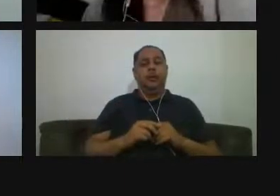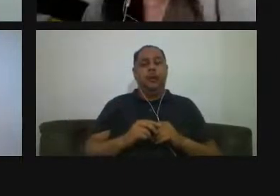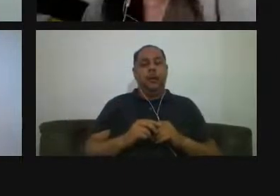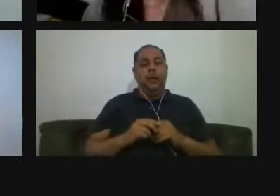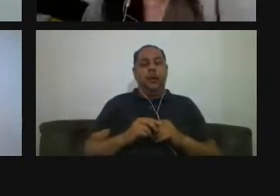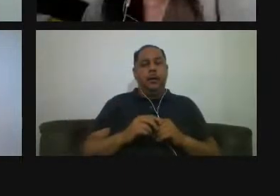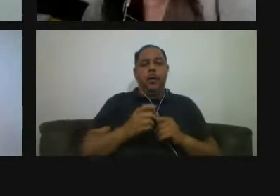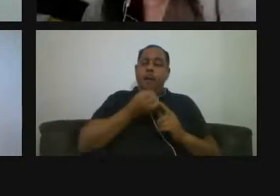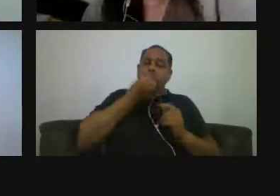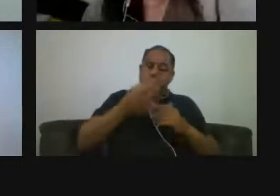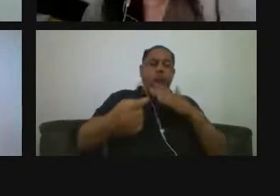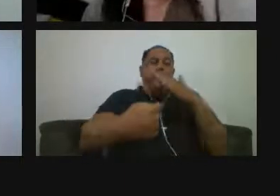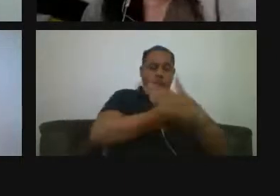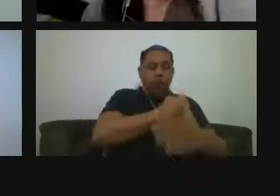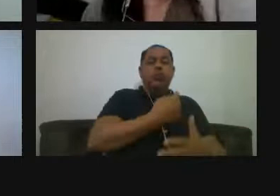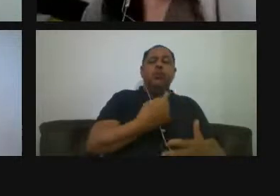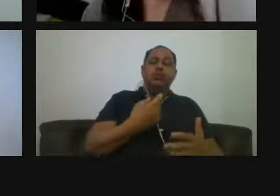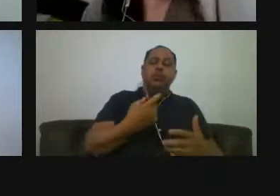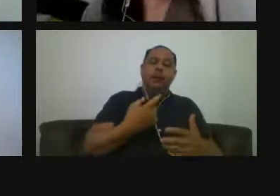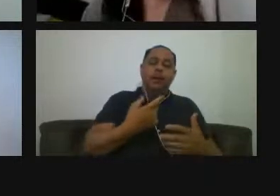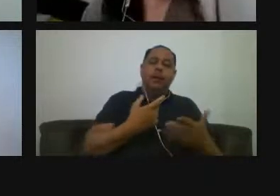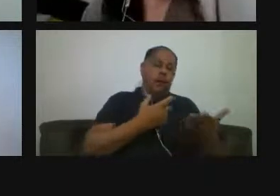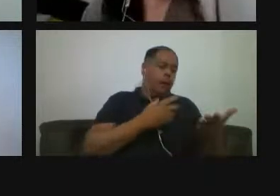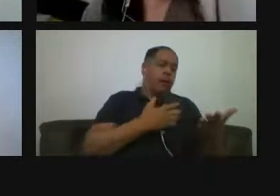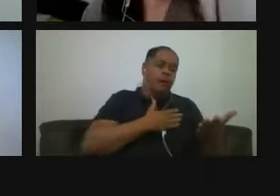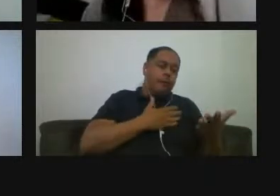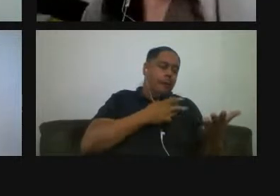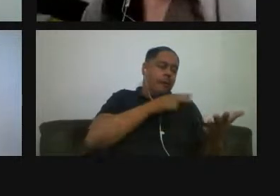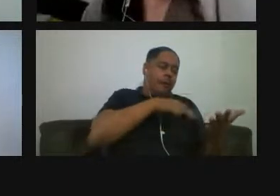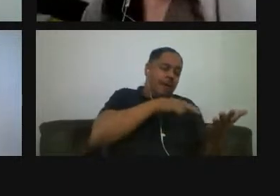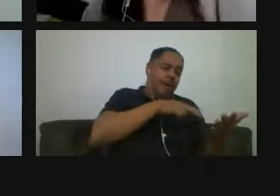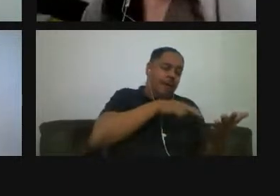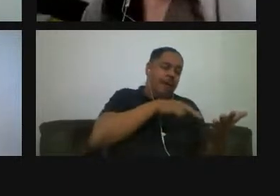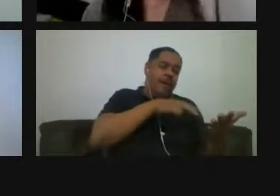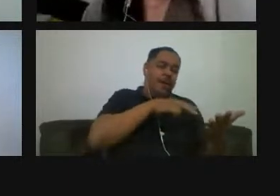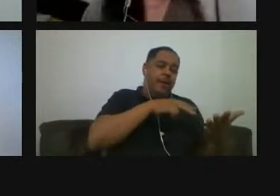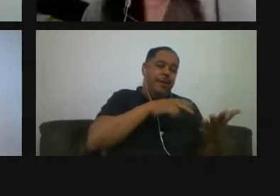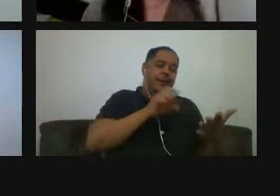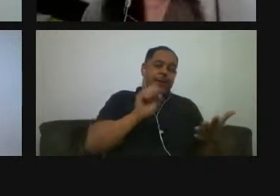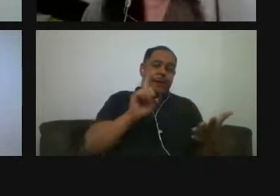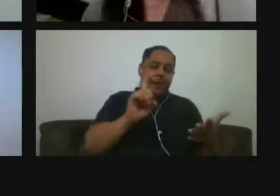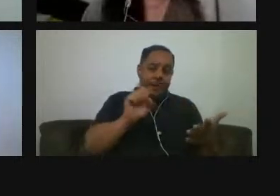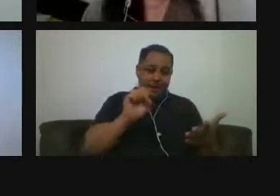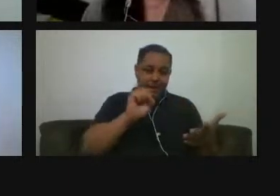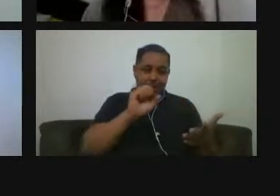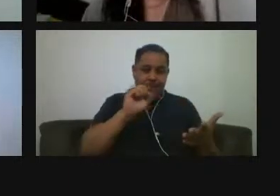Essa é uma boa pergunta. O tédio leva ao desassossego? Eu não vou responder, não.